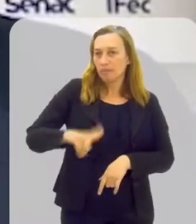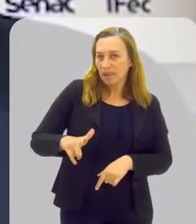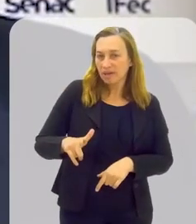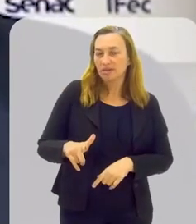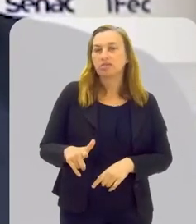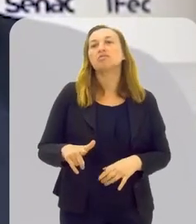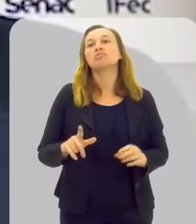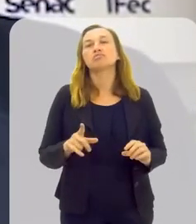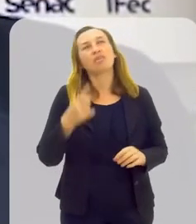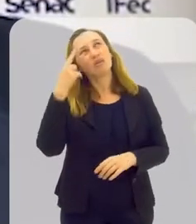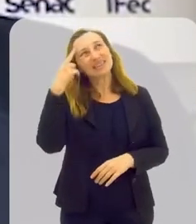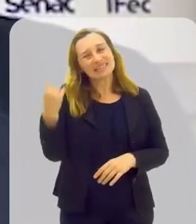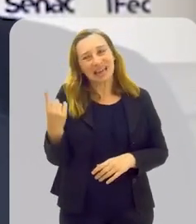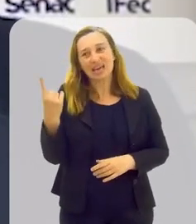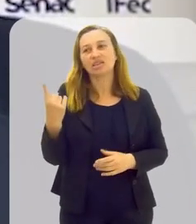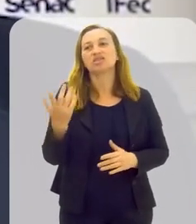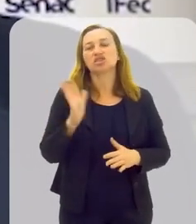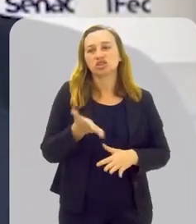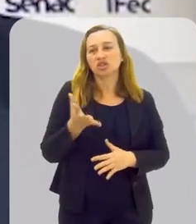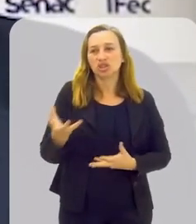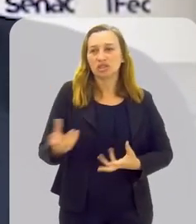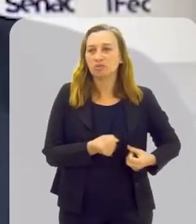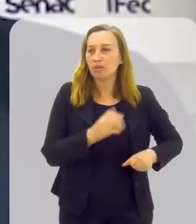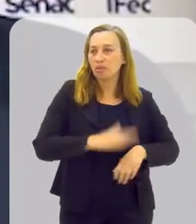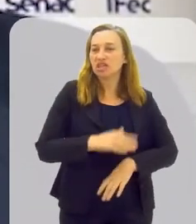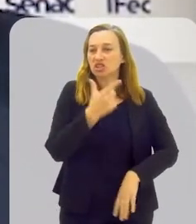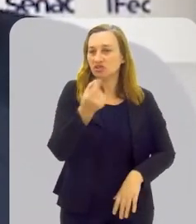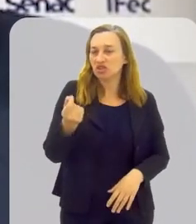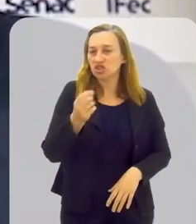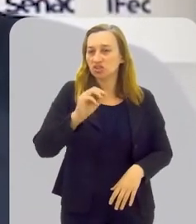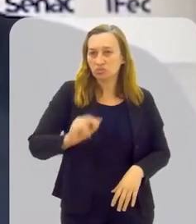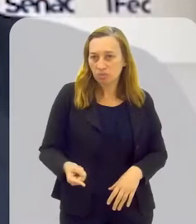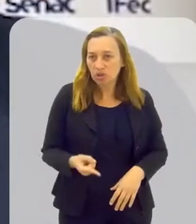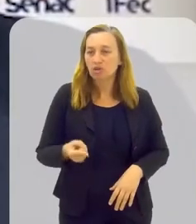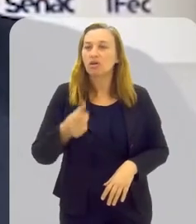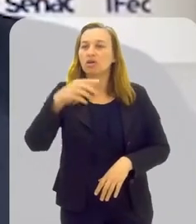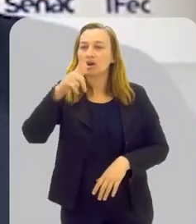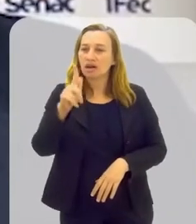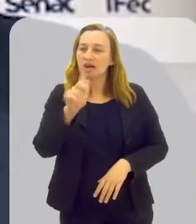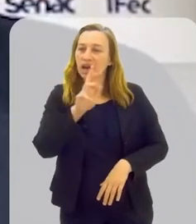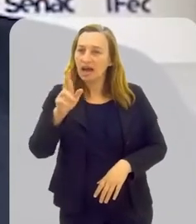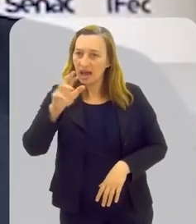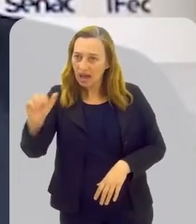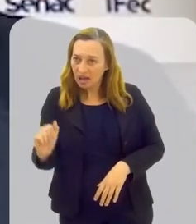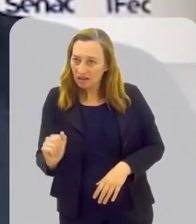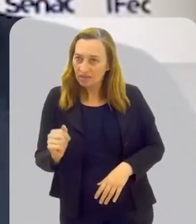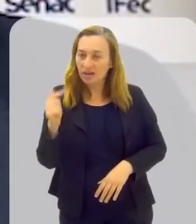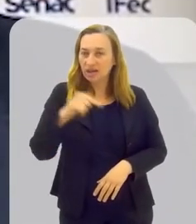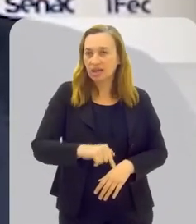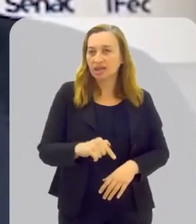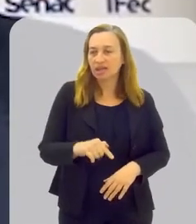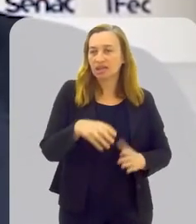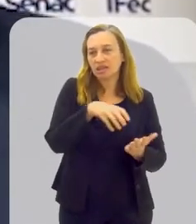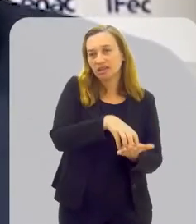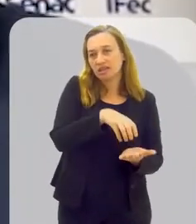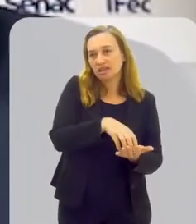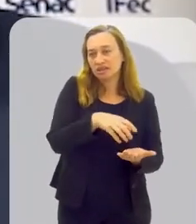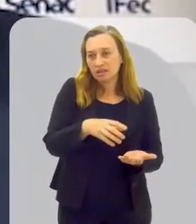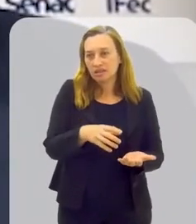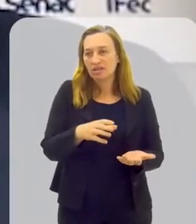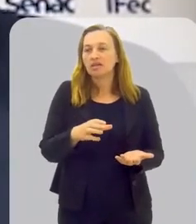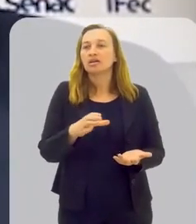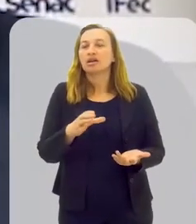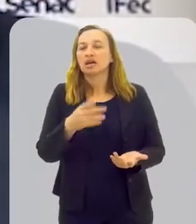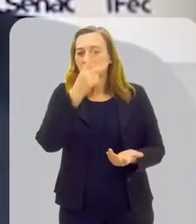programa repete quem E você tem uma ideia nós já recebeu mais de 20 mil garrafas uma única máquina localizada aqui na sede